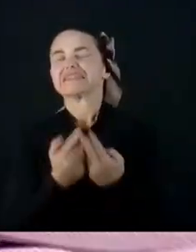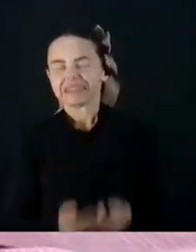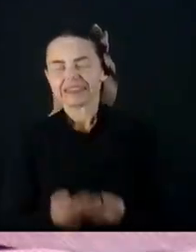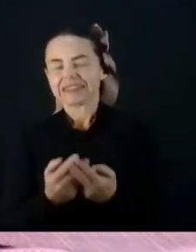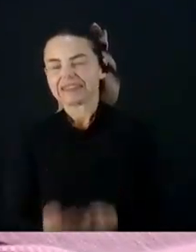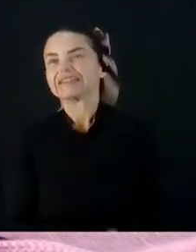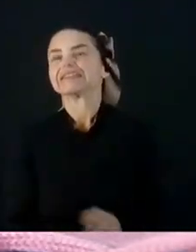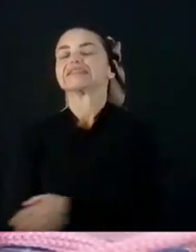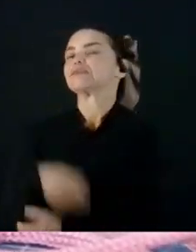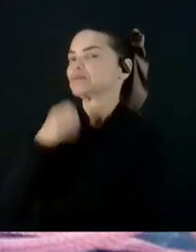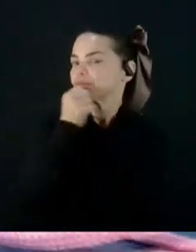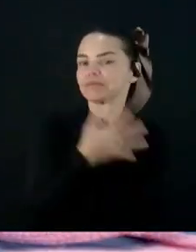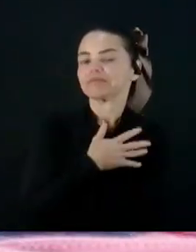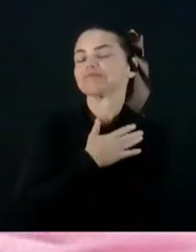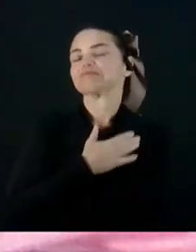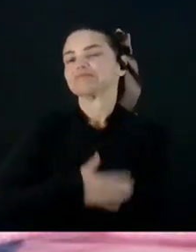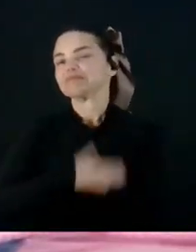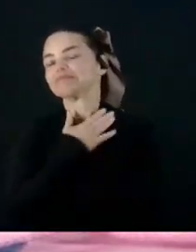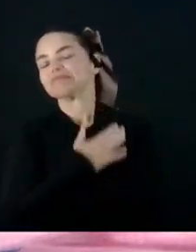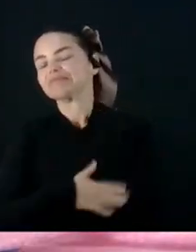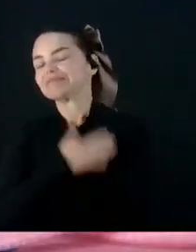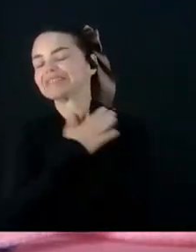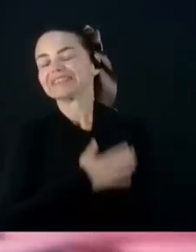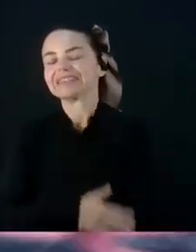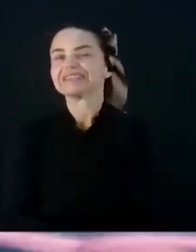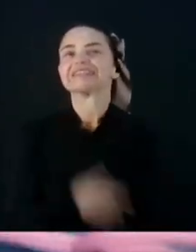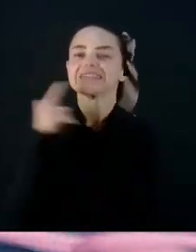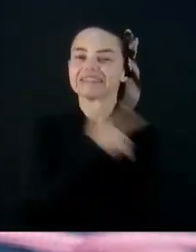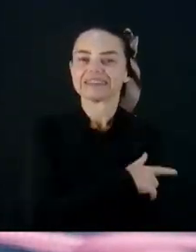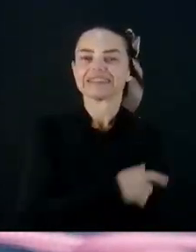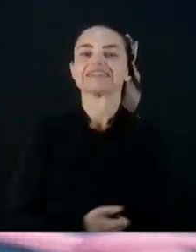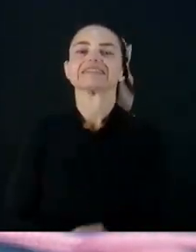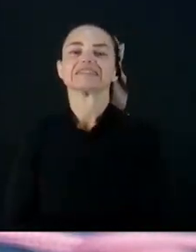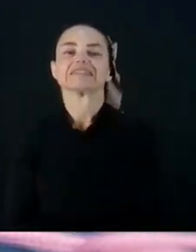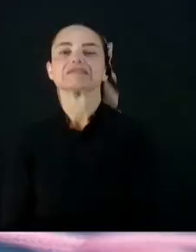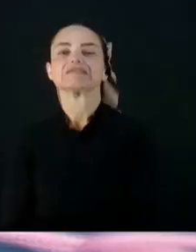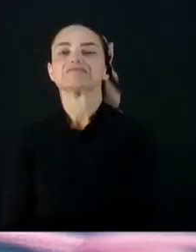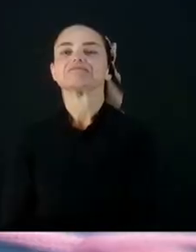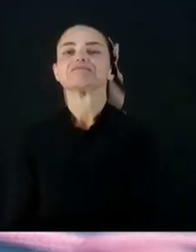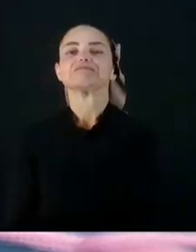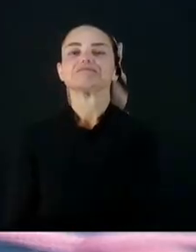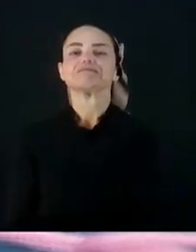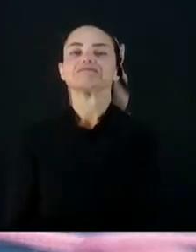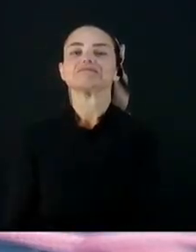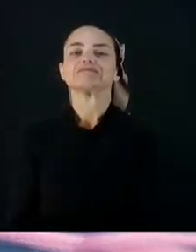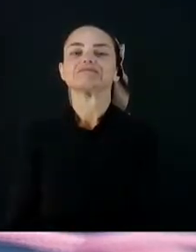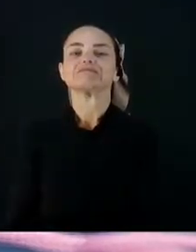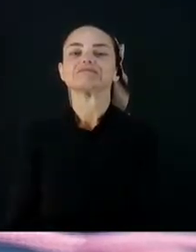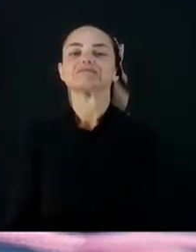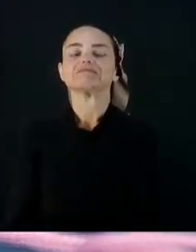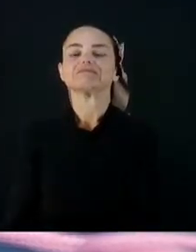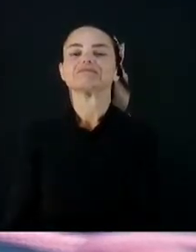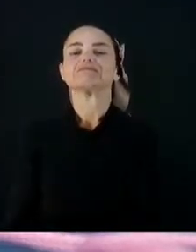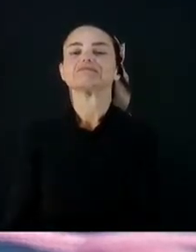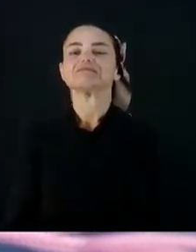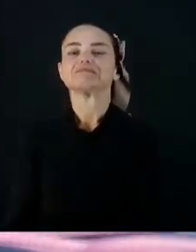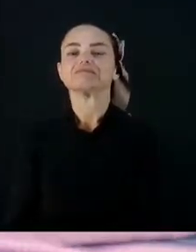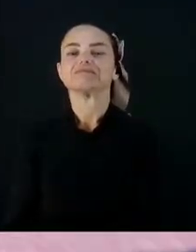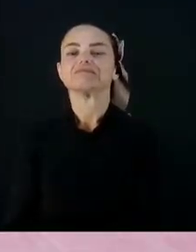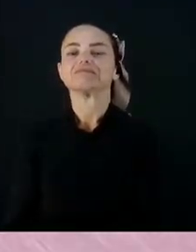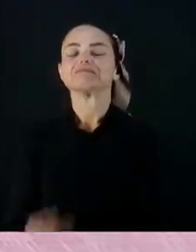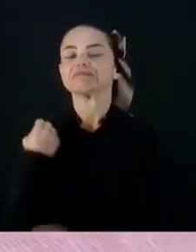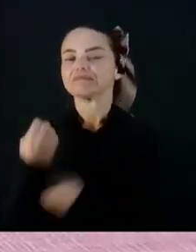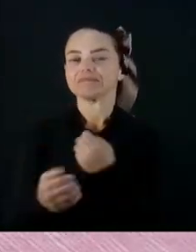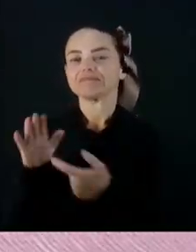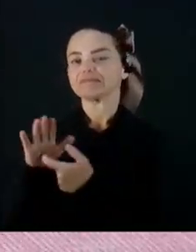bem tranquila, assim, eu consigo fazer um bom viés. Ó, essa aqui eu vou costurar, que eu deixei só pra mostrar como que ia ficar, né? Só